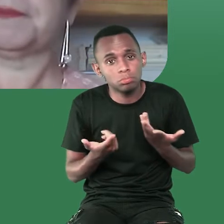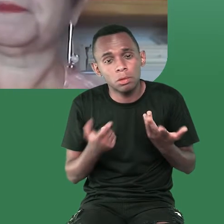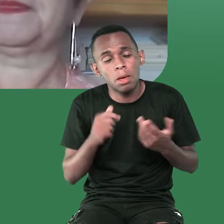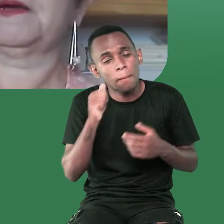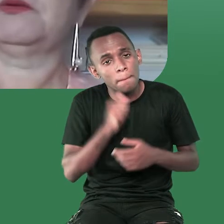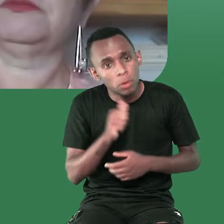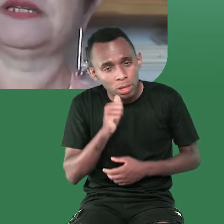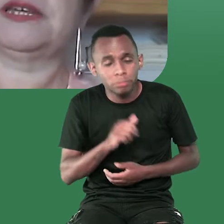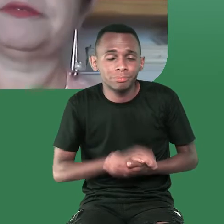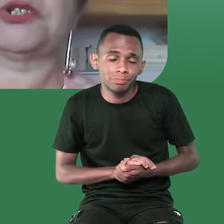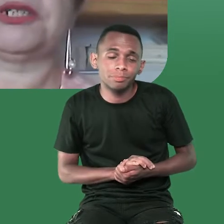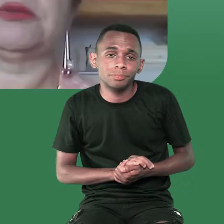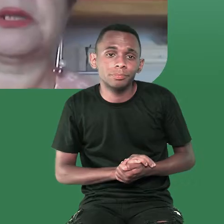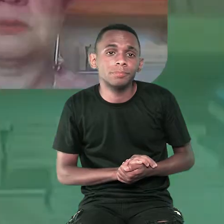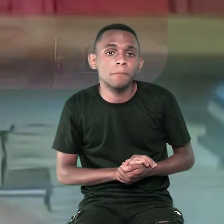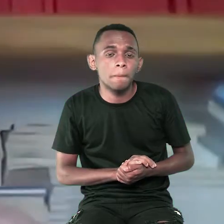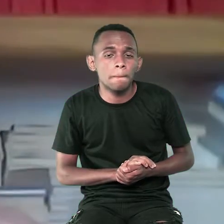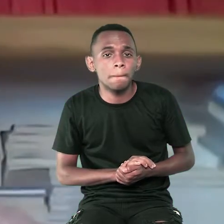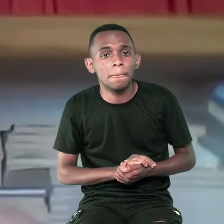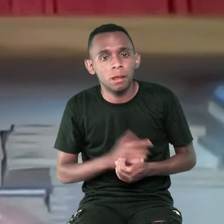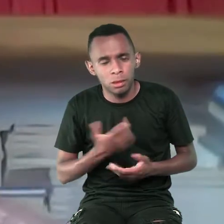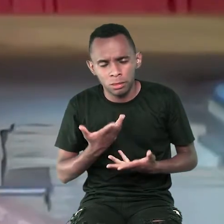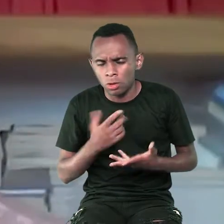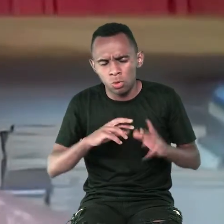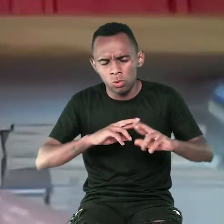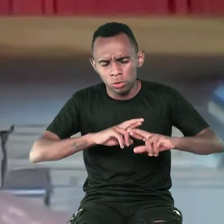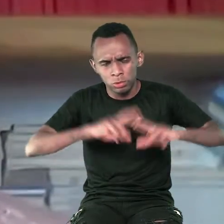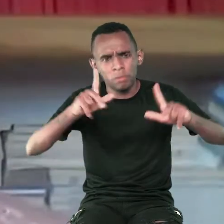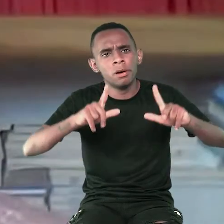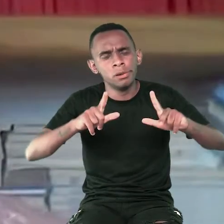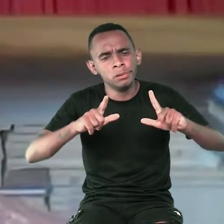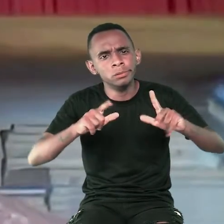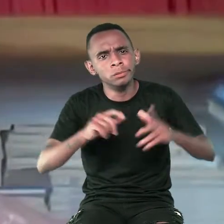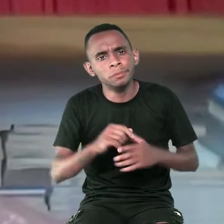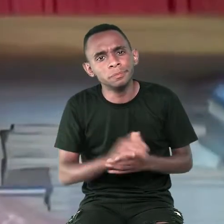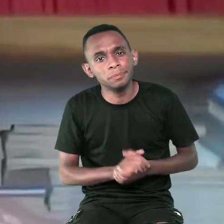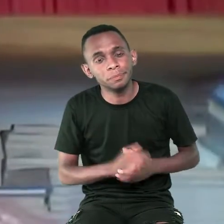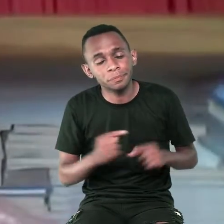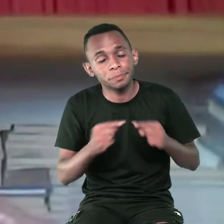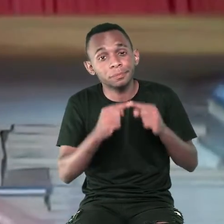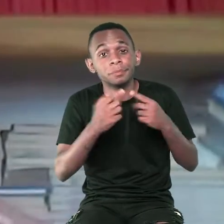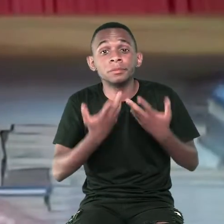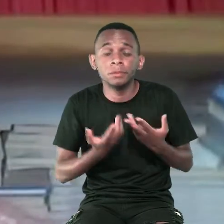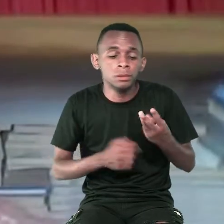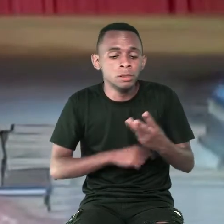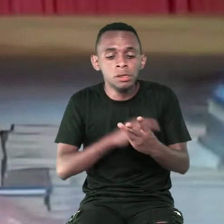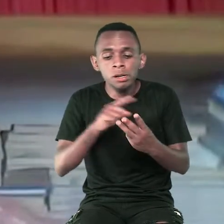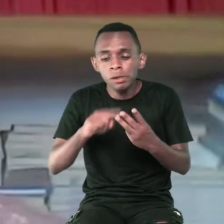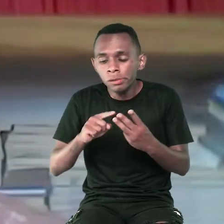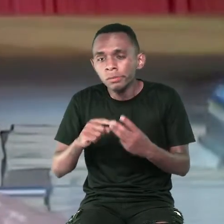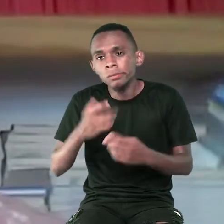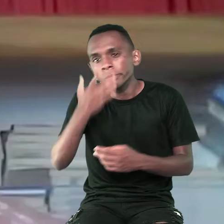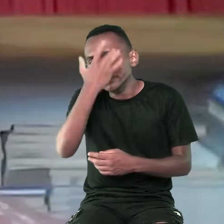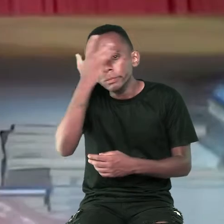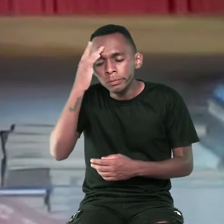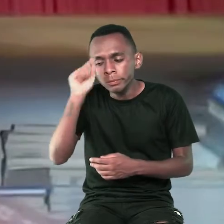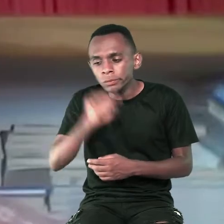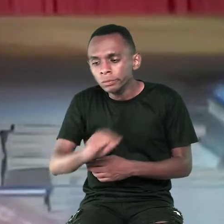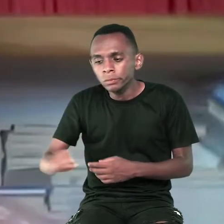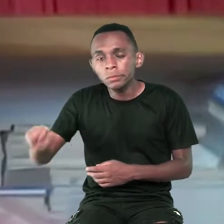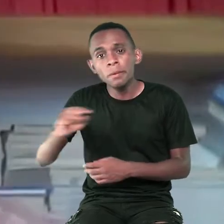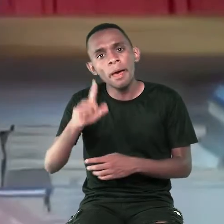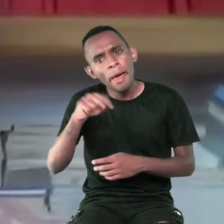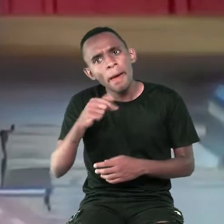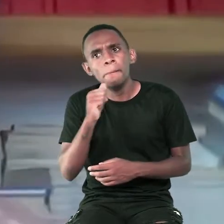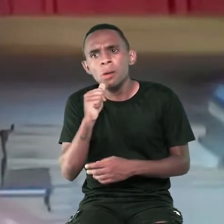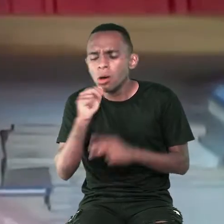mulher. Então eu tentei fugir dos clichês. E a terceira pessoa das outras, porque aí já são mulheres